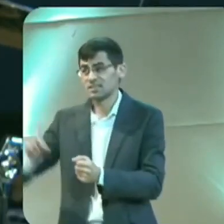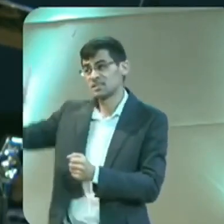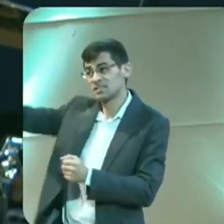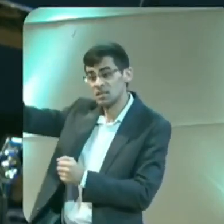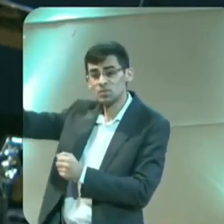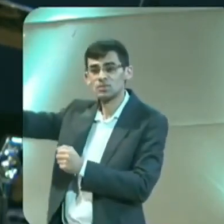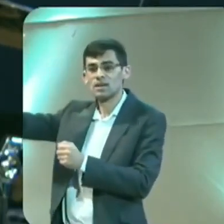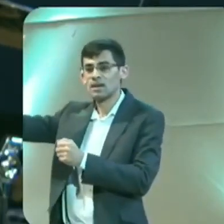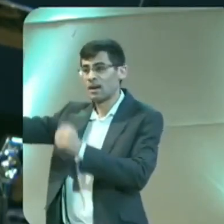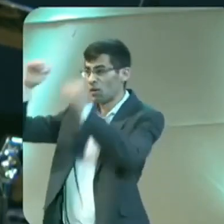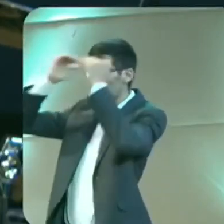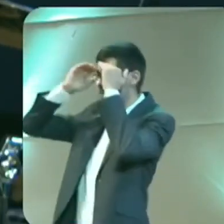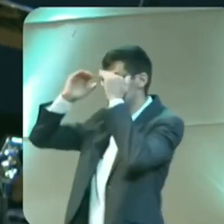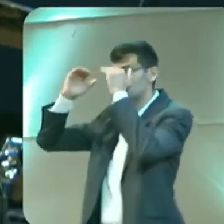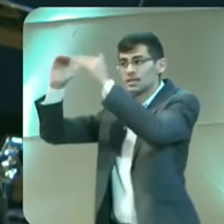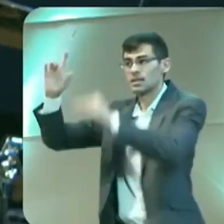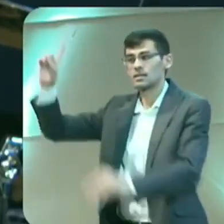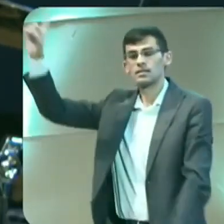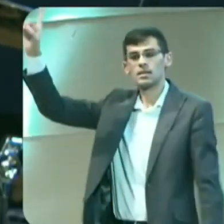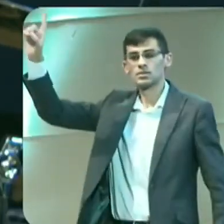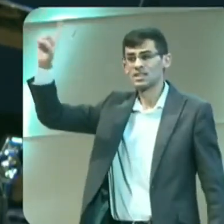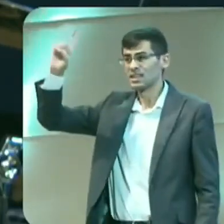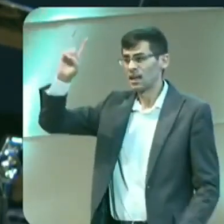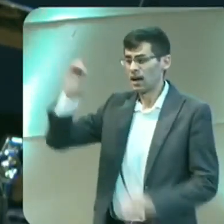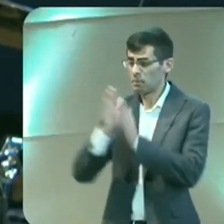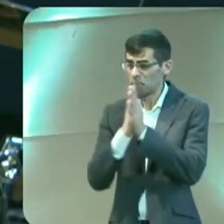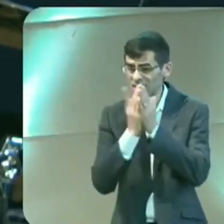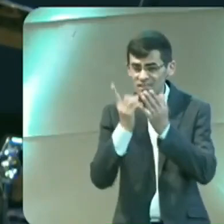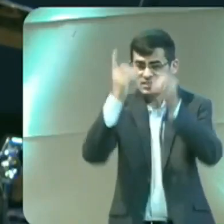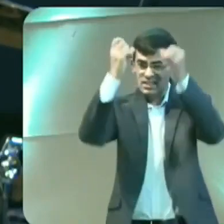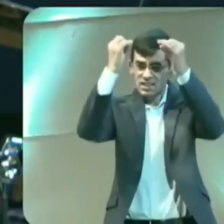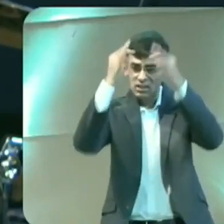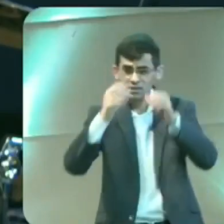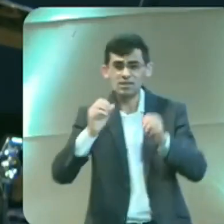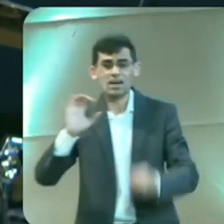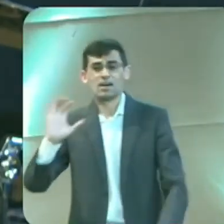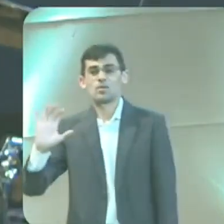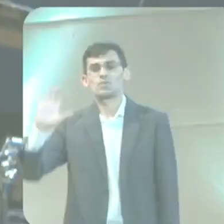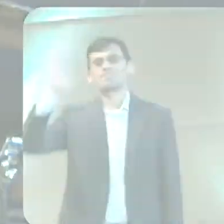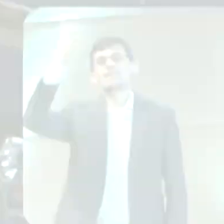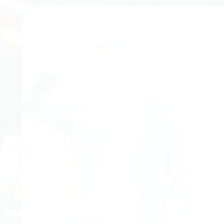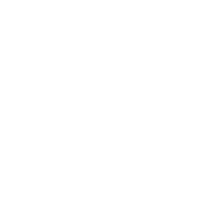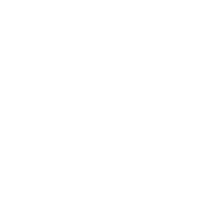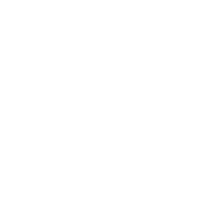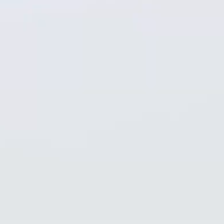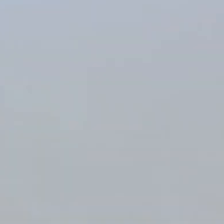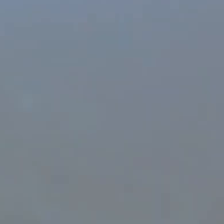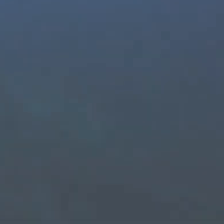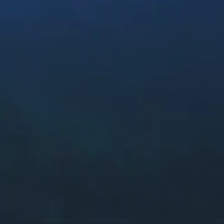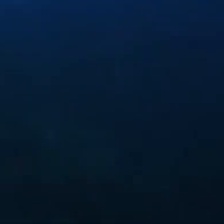fiel, Ele é maravilhoso conselheiro. A sua palavra se cumpre sempre.